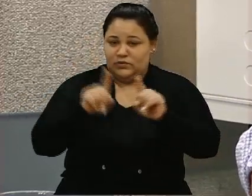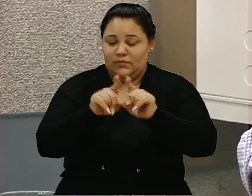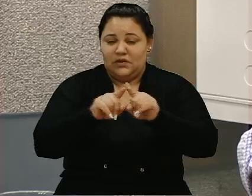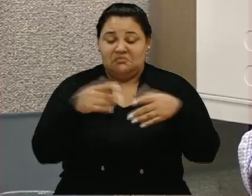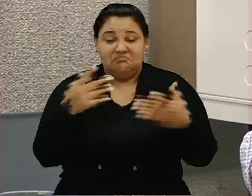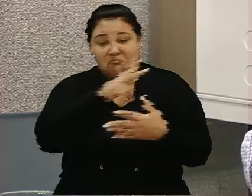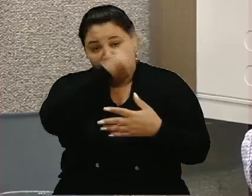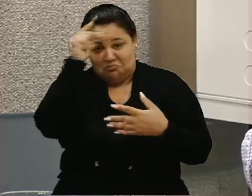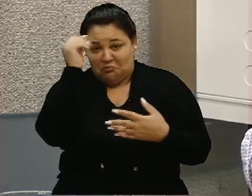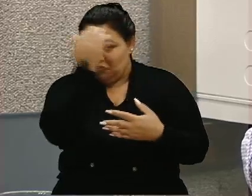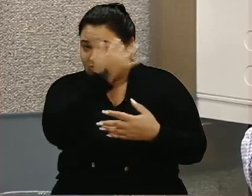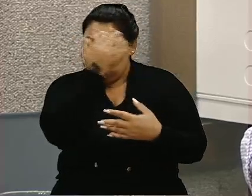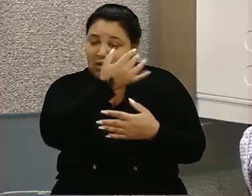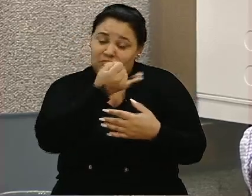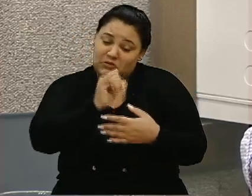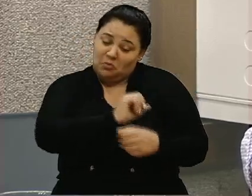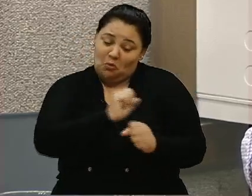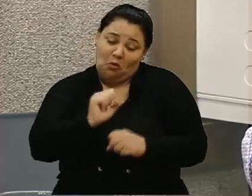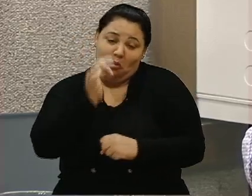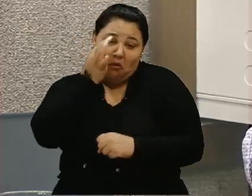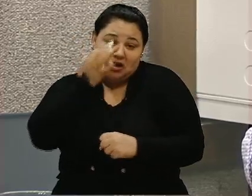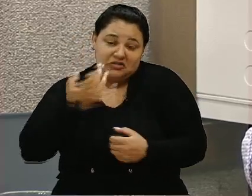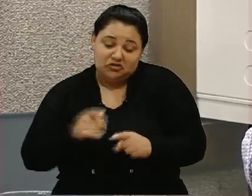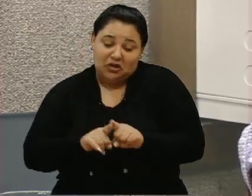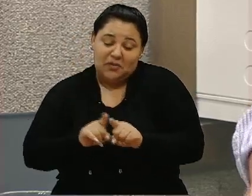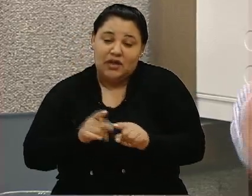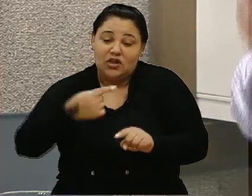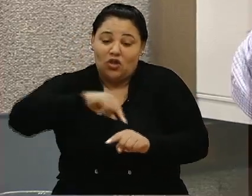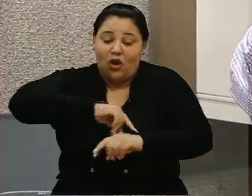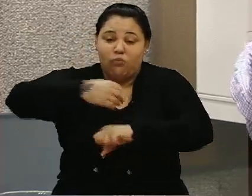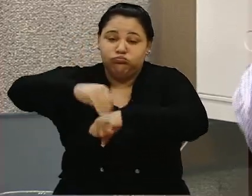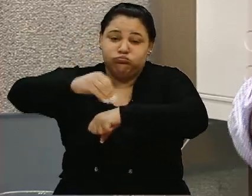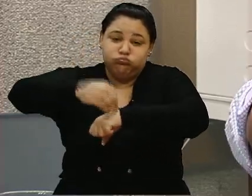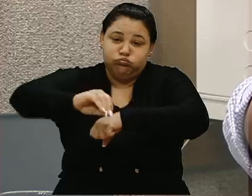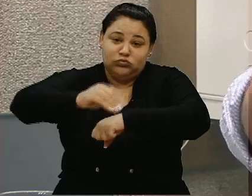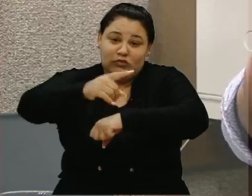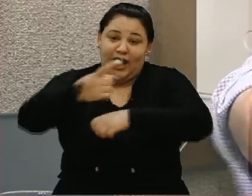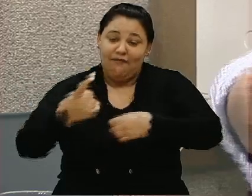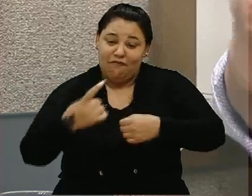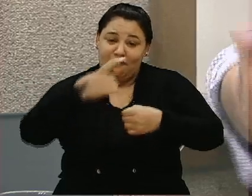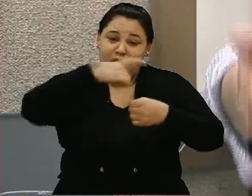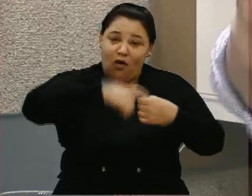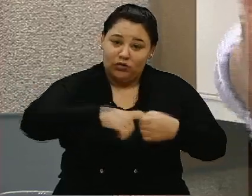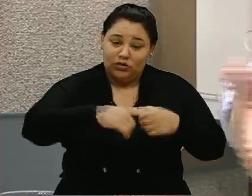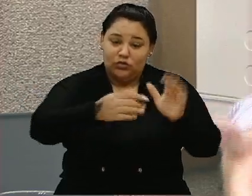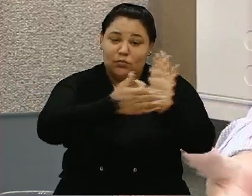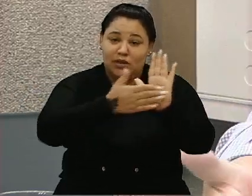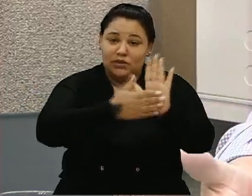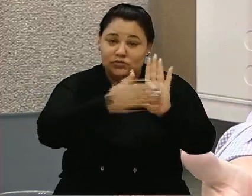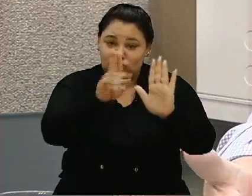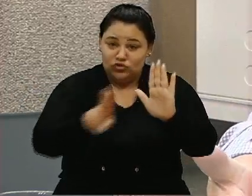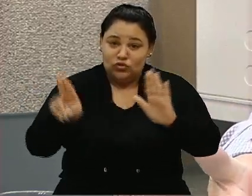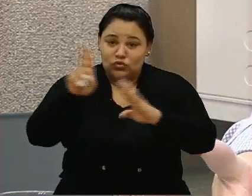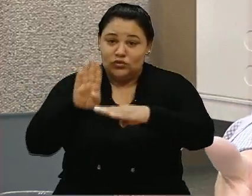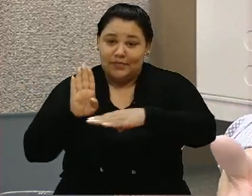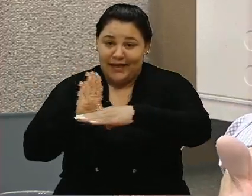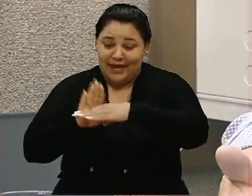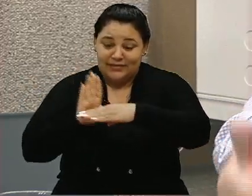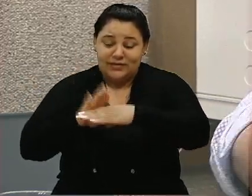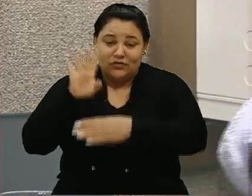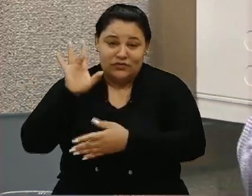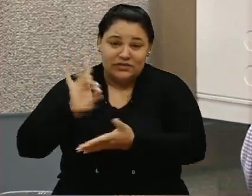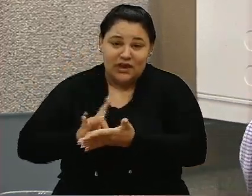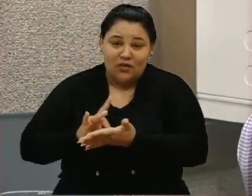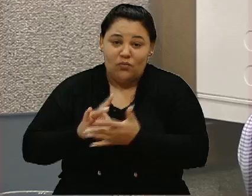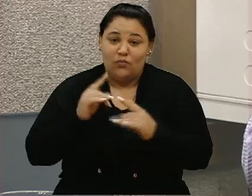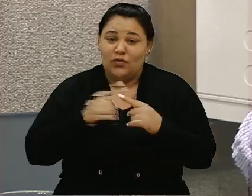se puder estar presente, e a gente sugerir a retomada do plano de ocupação original. Porque